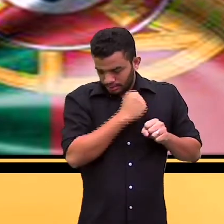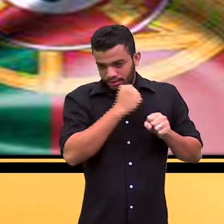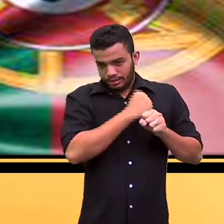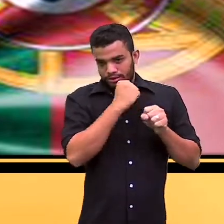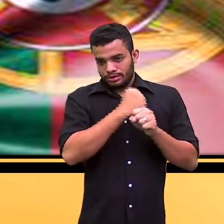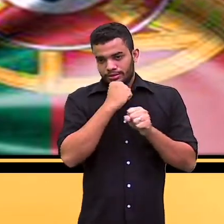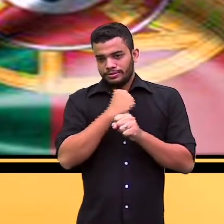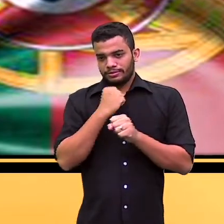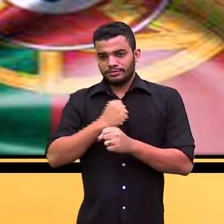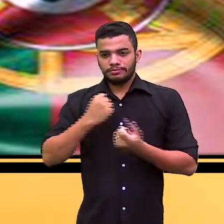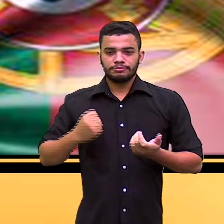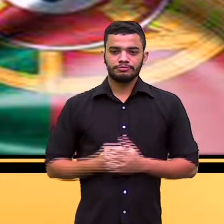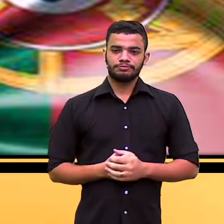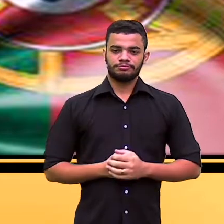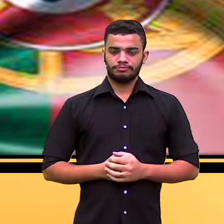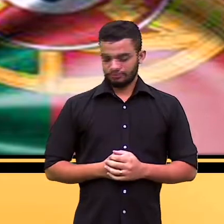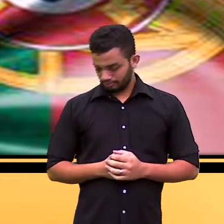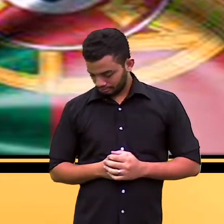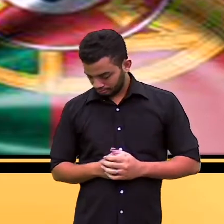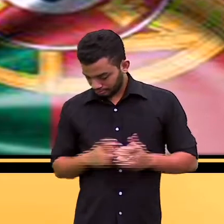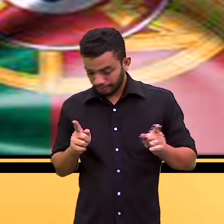mandavam seus filhos estudarem fora,